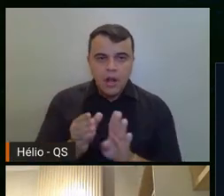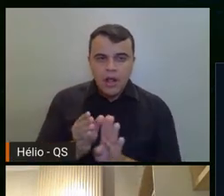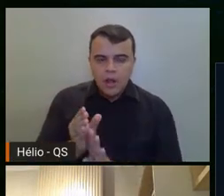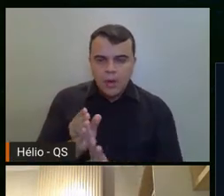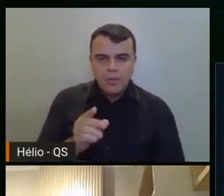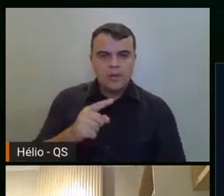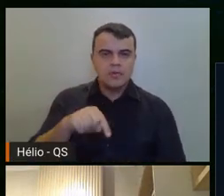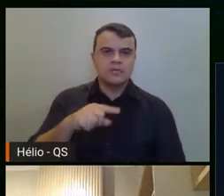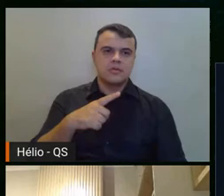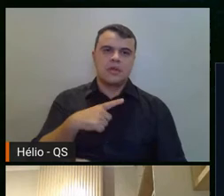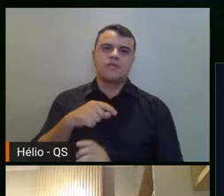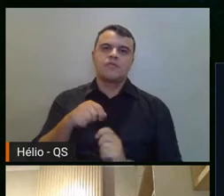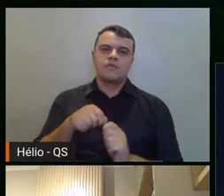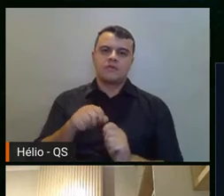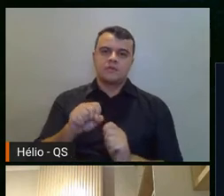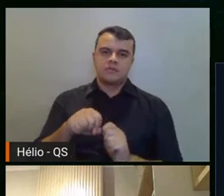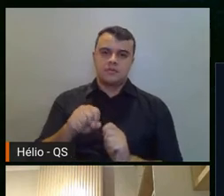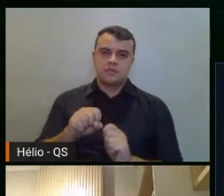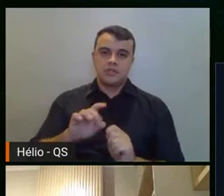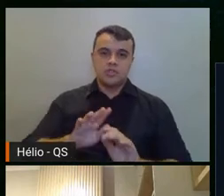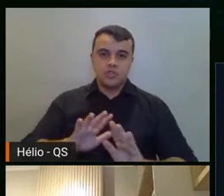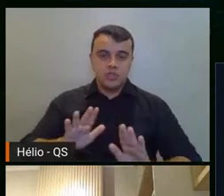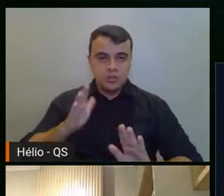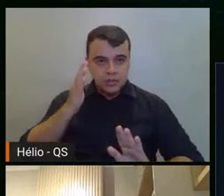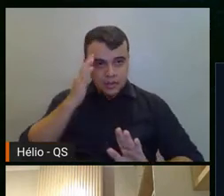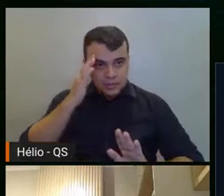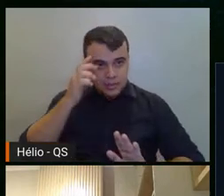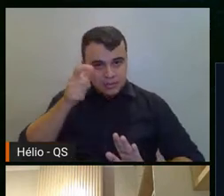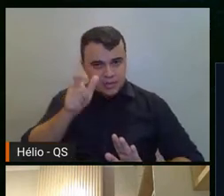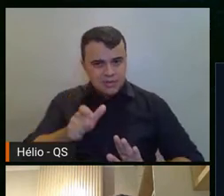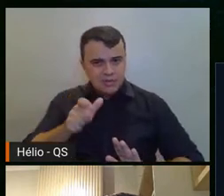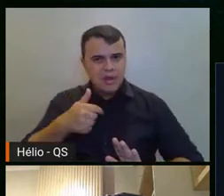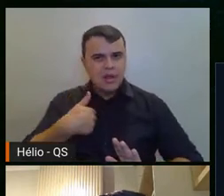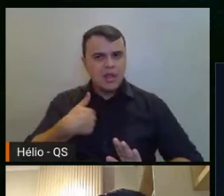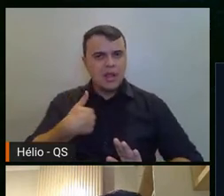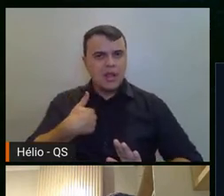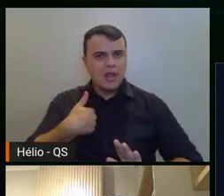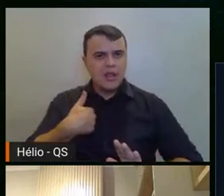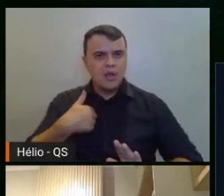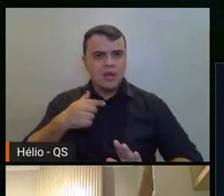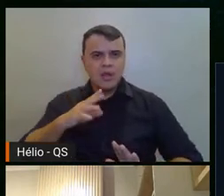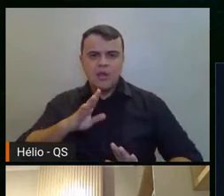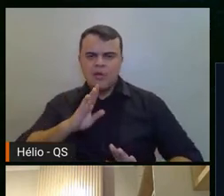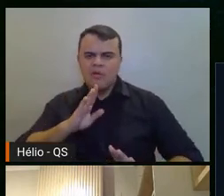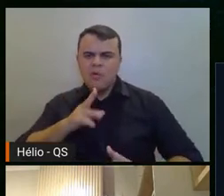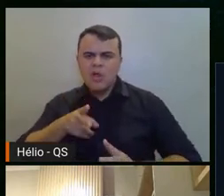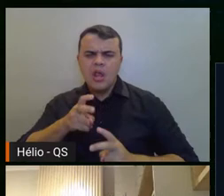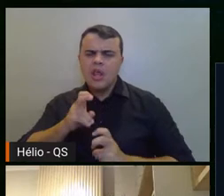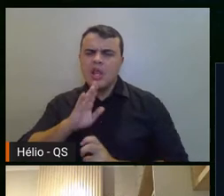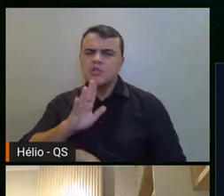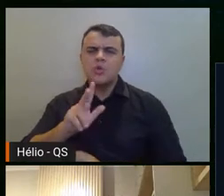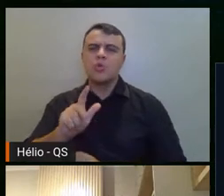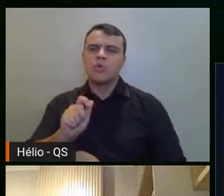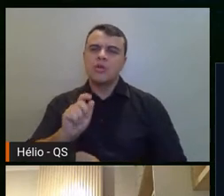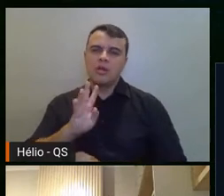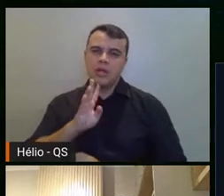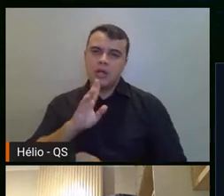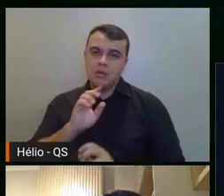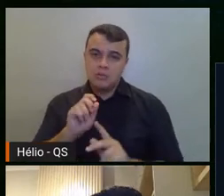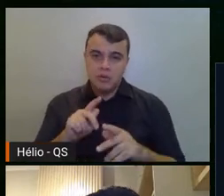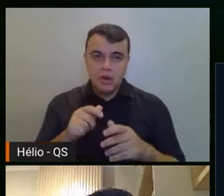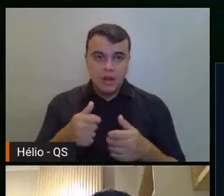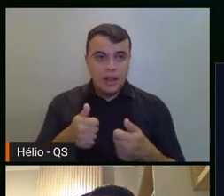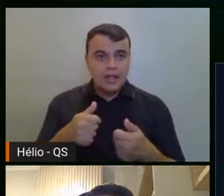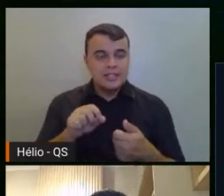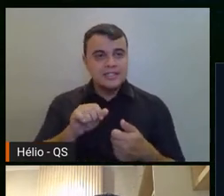que você faça a não ser que você seja um cara que fala assim cara eu como que o bernese com farinha Beleza então tá tudo certo né Agora